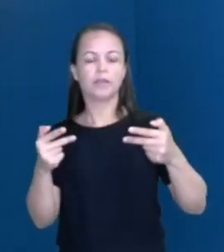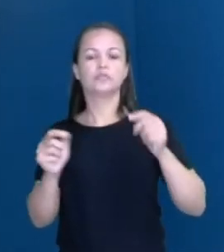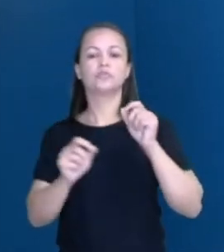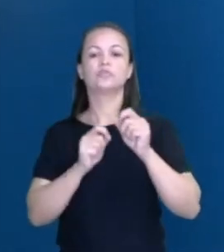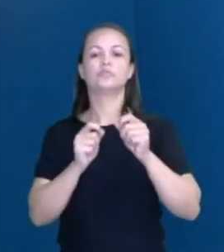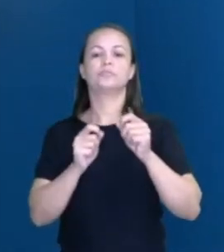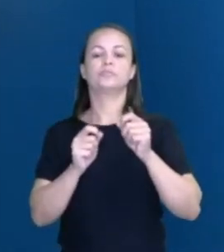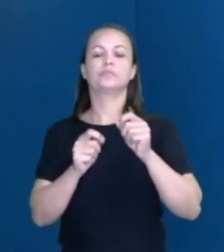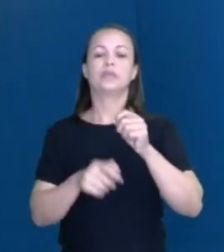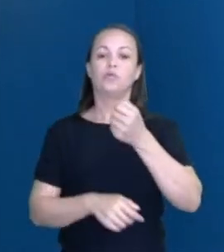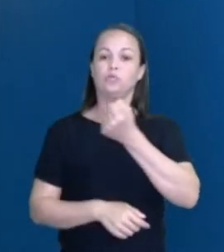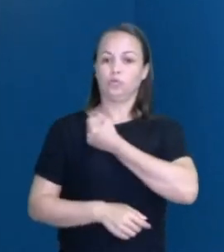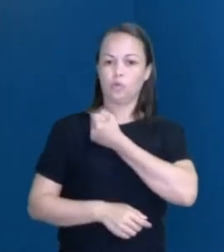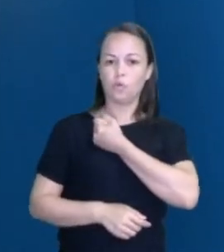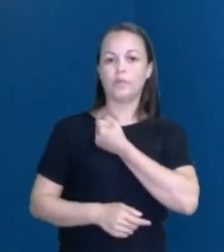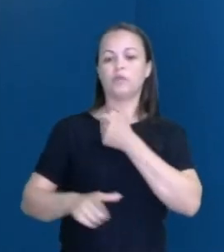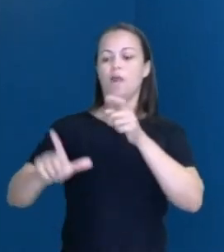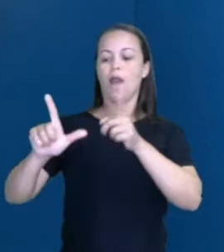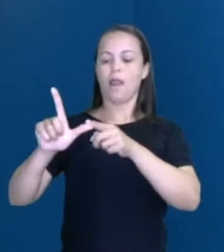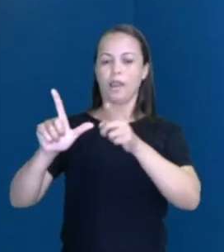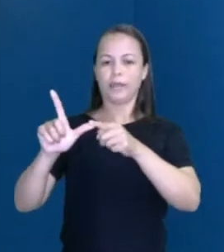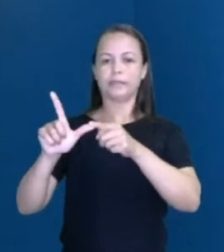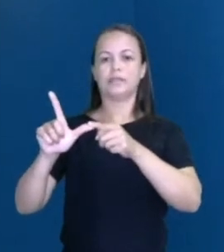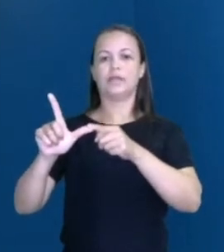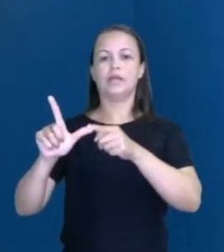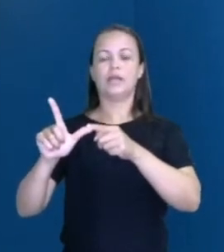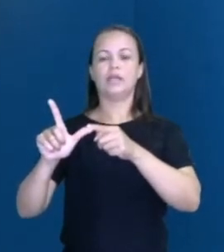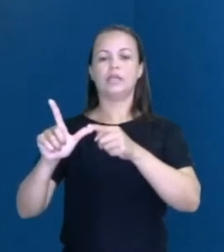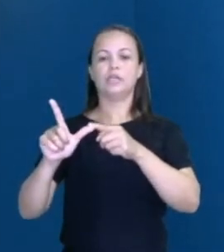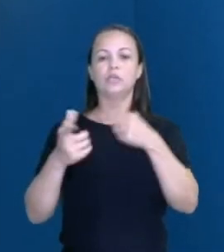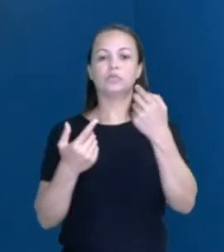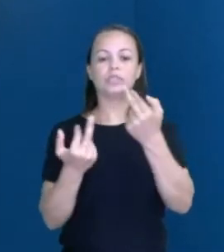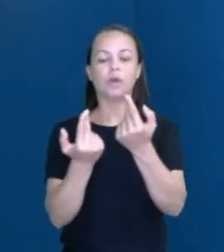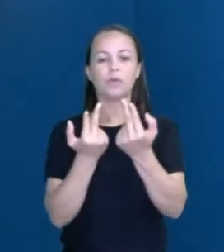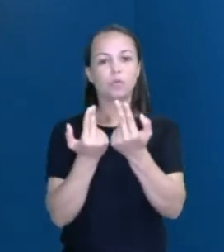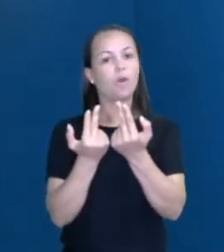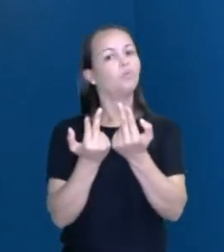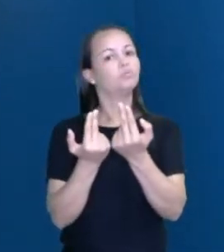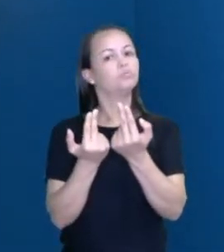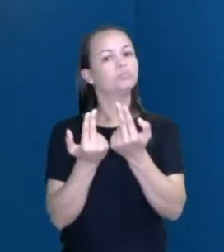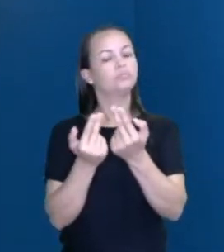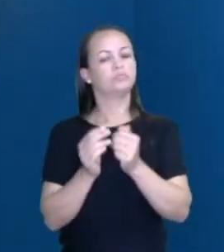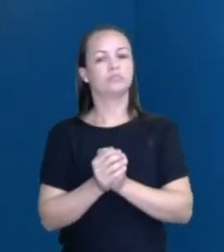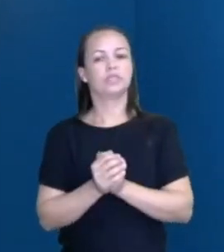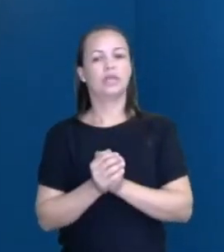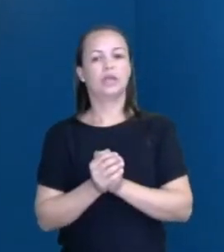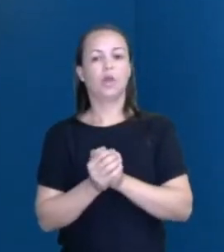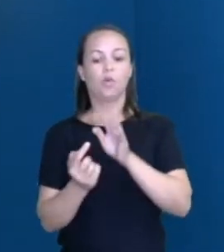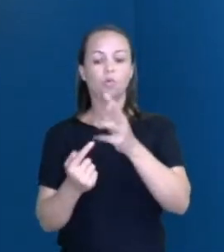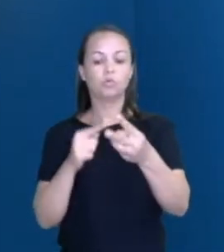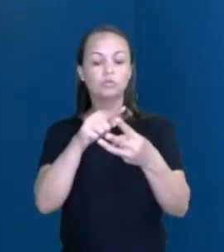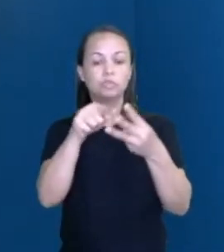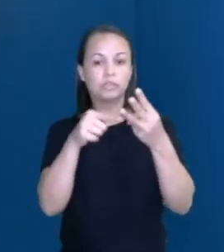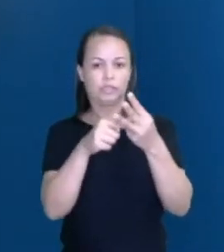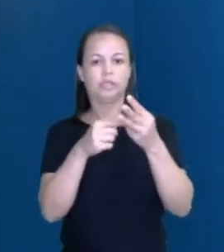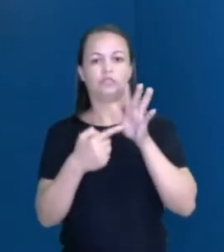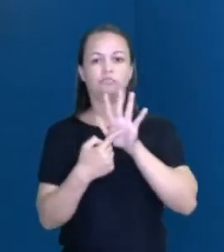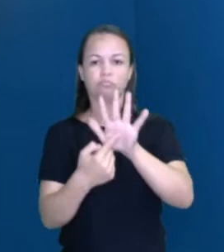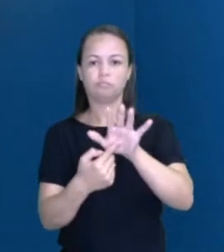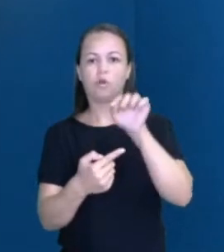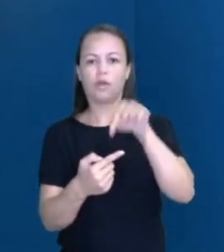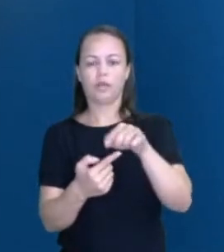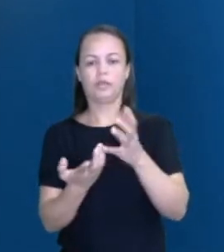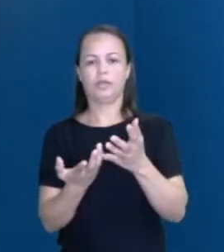números, as letras e o sinal de igualdade. Os 3 elementos estão presentes aqui, então tá tudo certo,